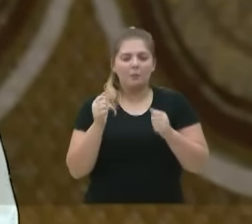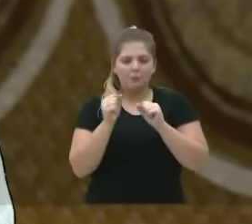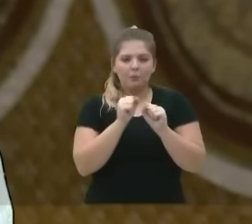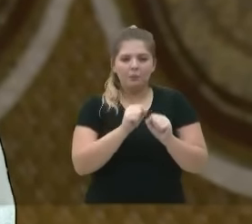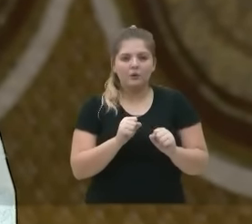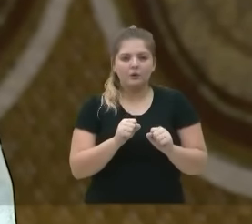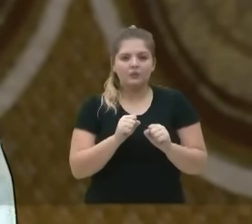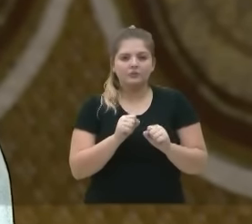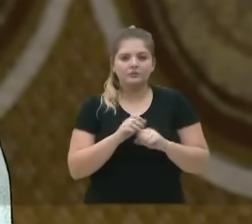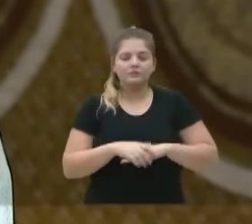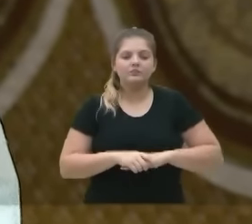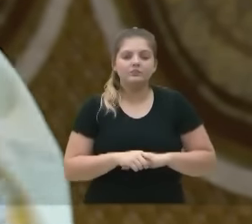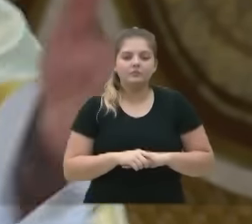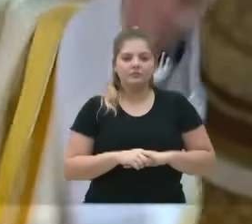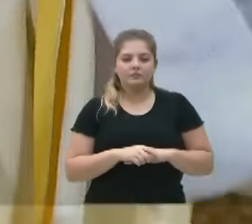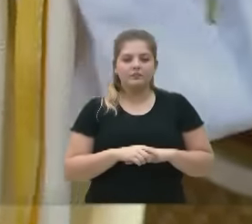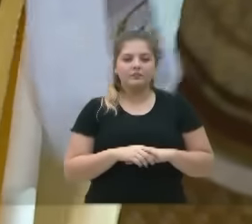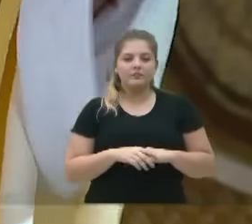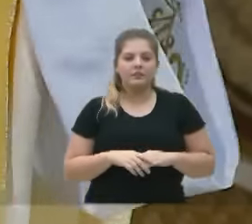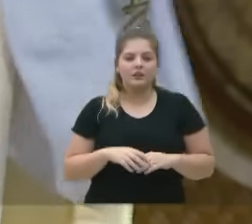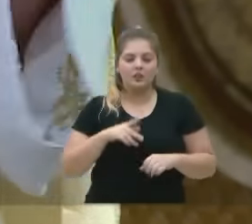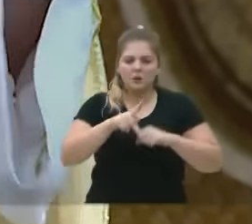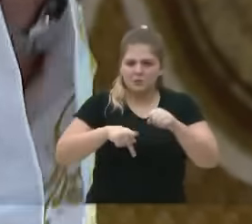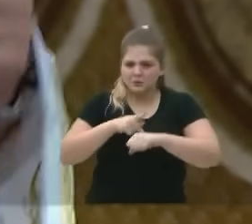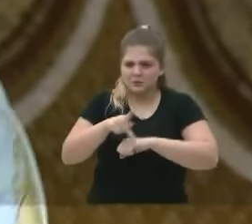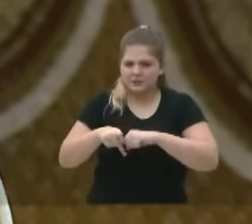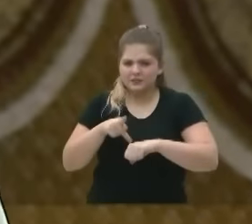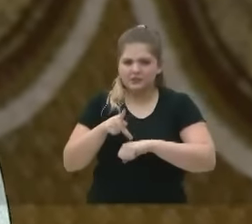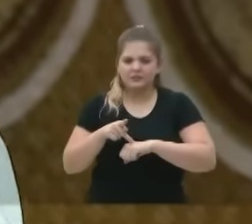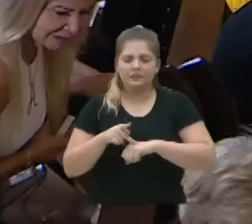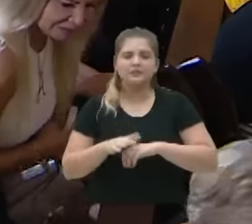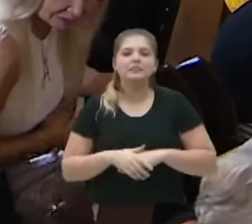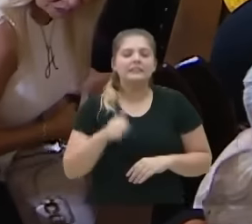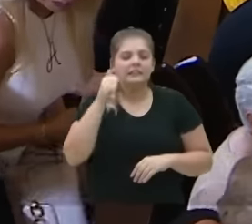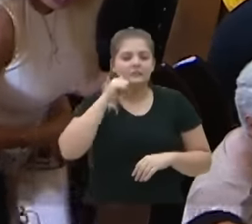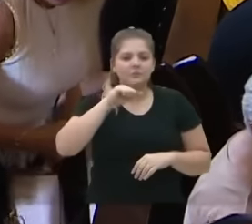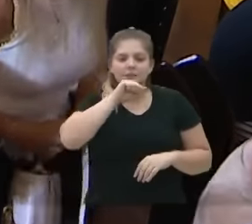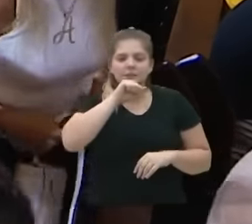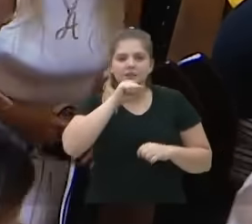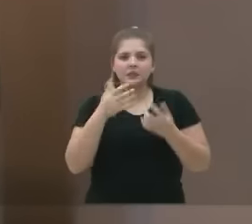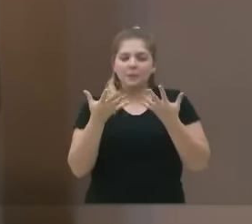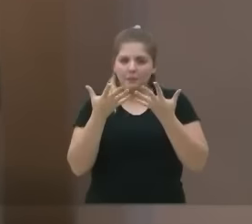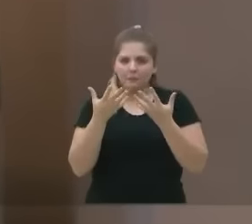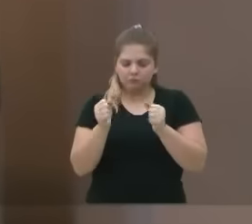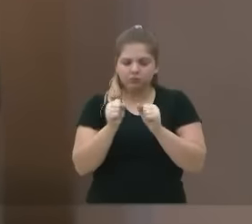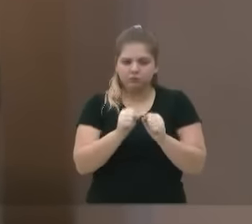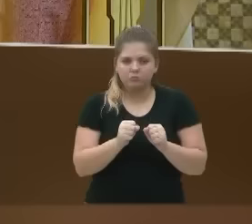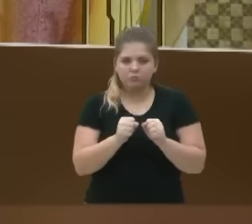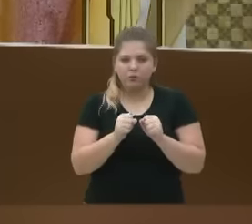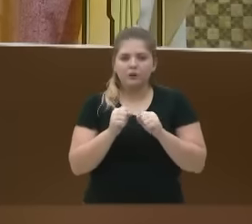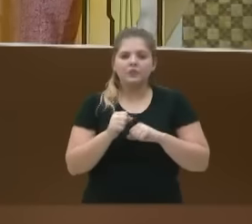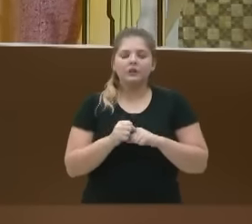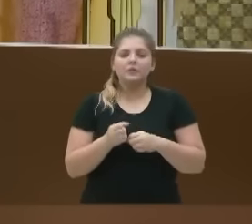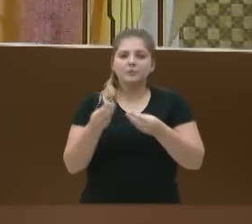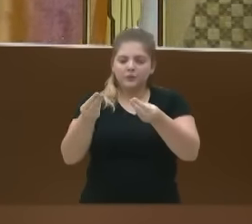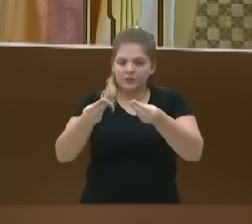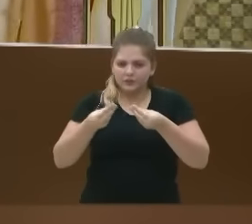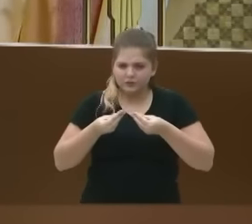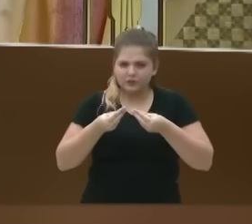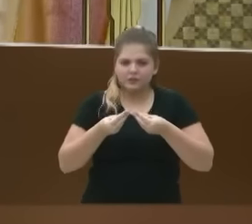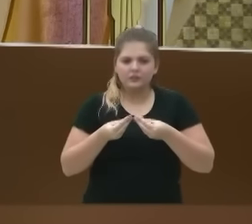oportunidades, Holanda, Bélgica e Alemanha. As mães podem ir vindo pela frente: Amsterdã, Bruges,